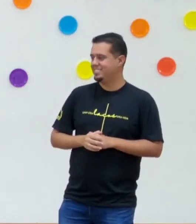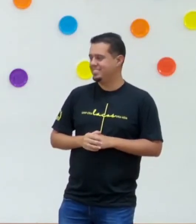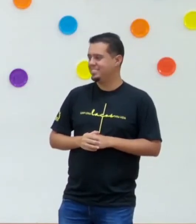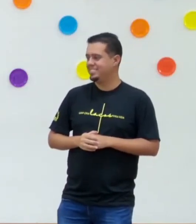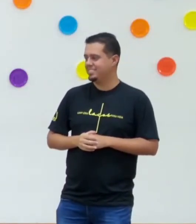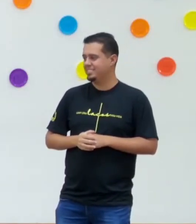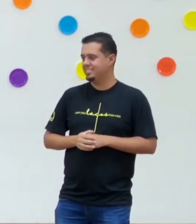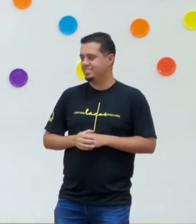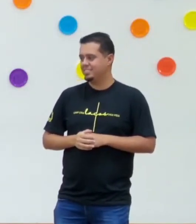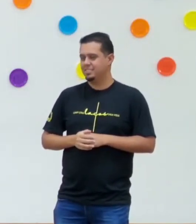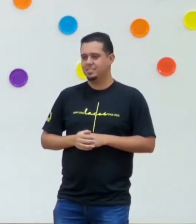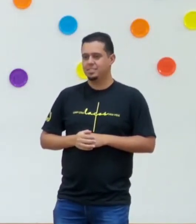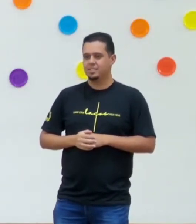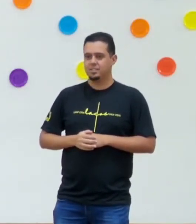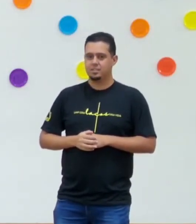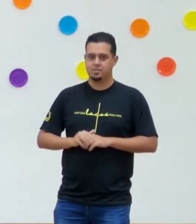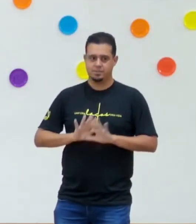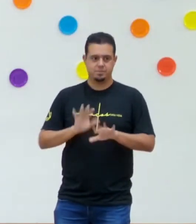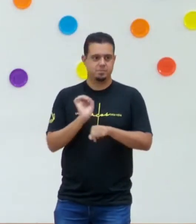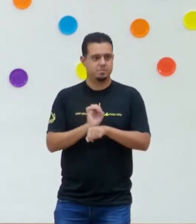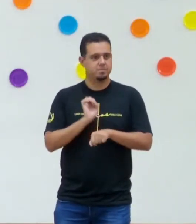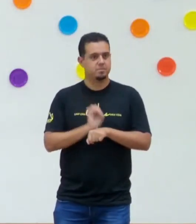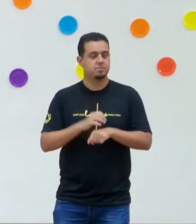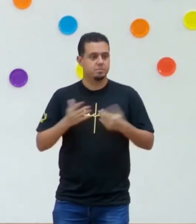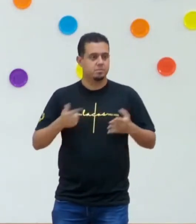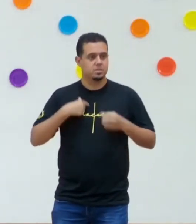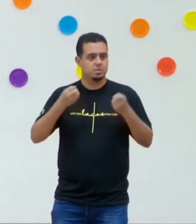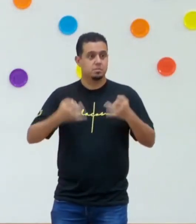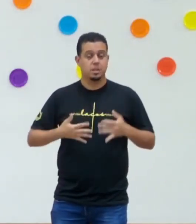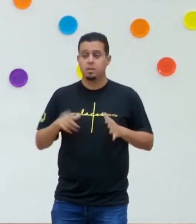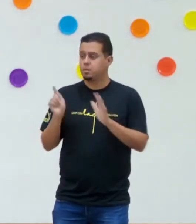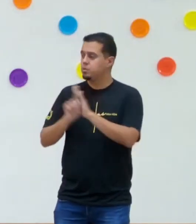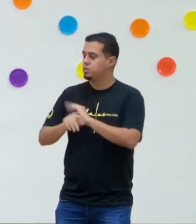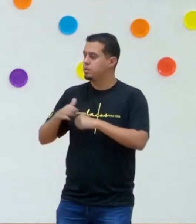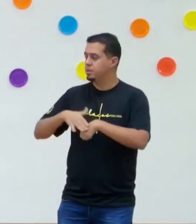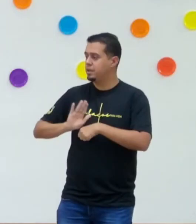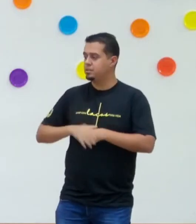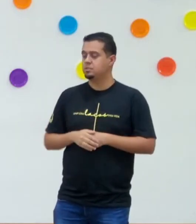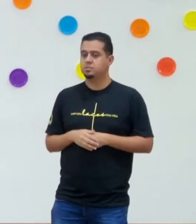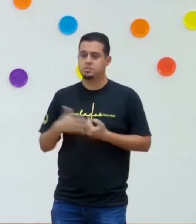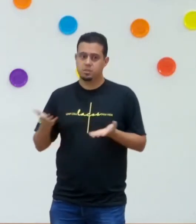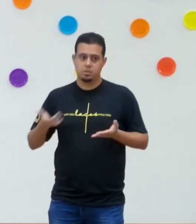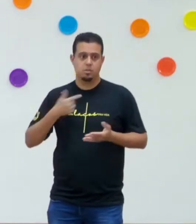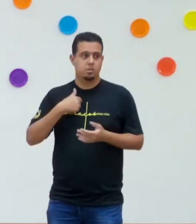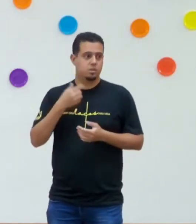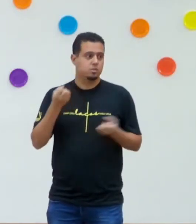Enquanto não distribui para todo mundo, fizeram mais perguntas. E aí,